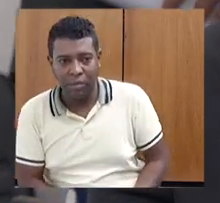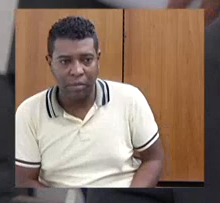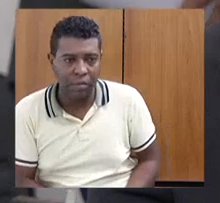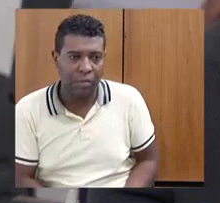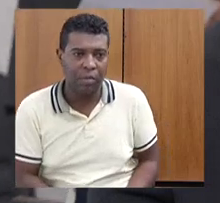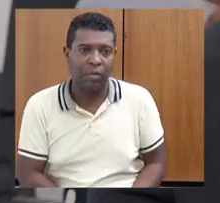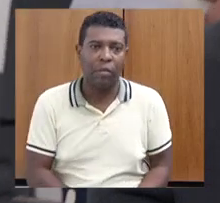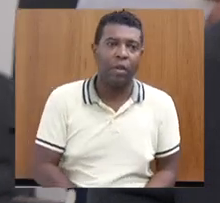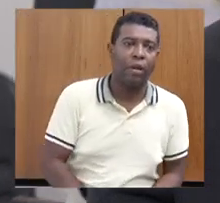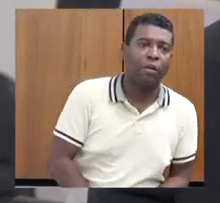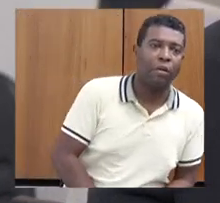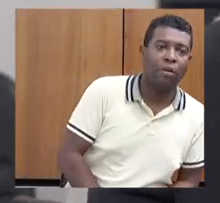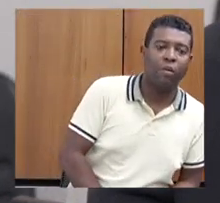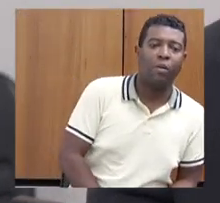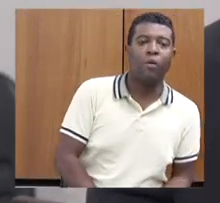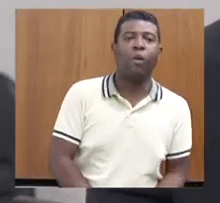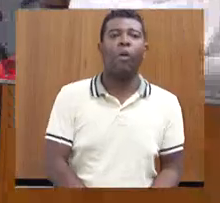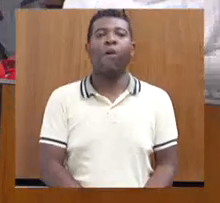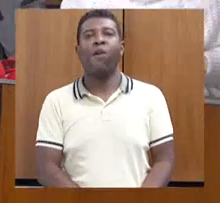Claro.